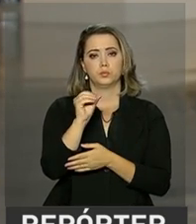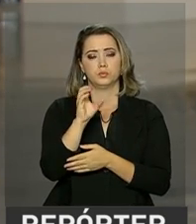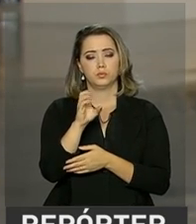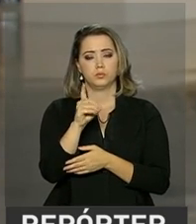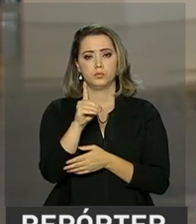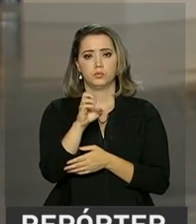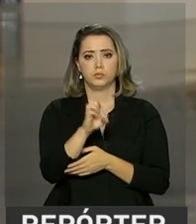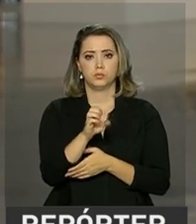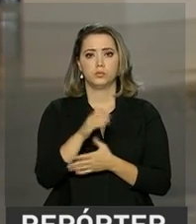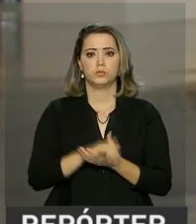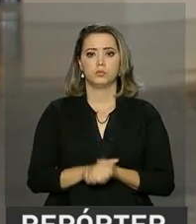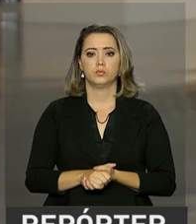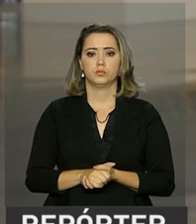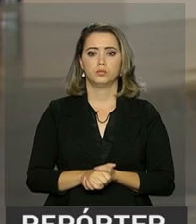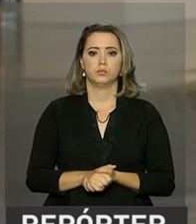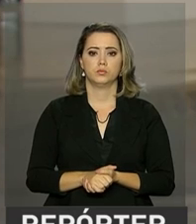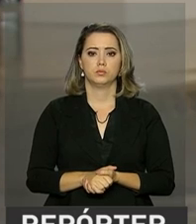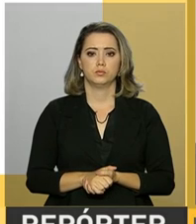Anel